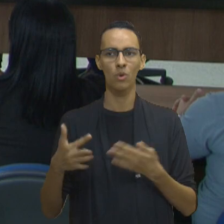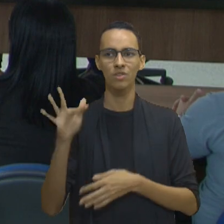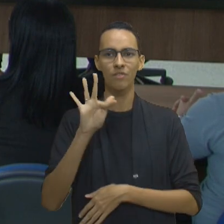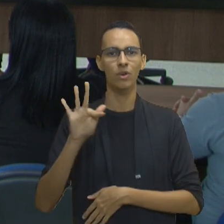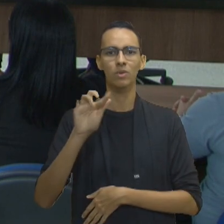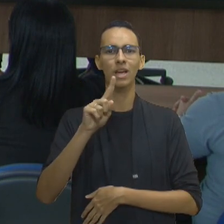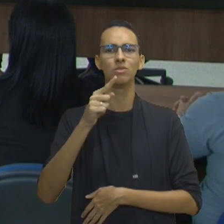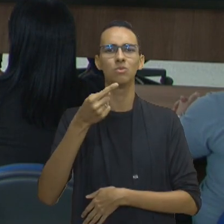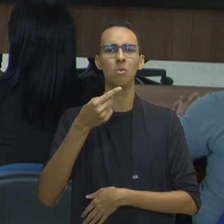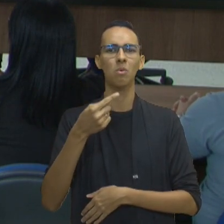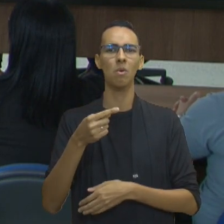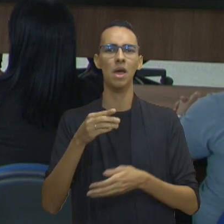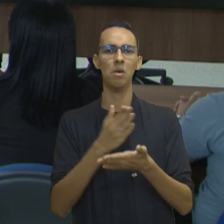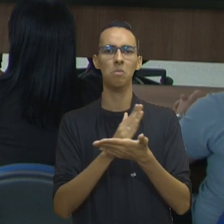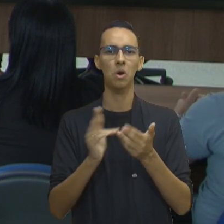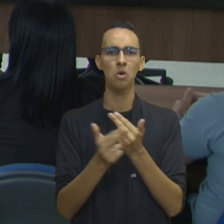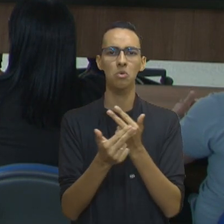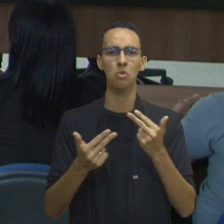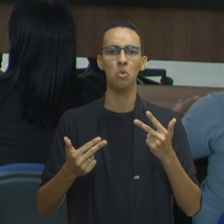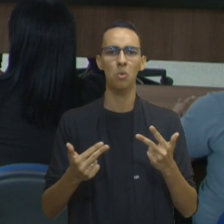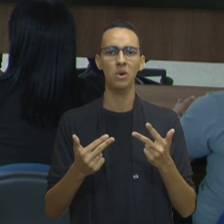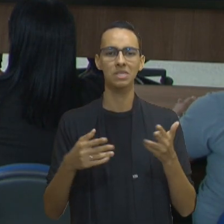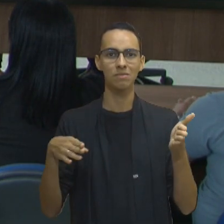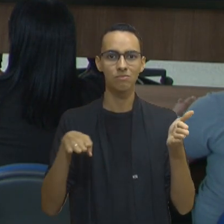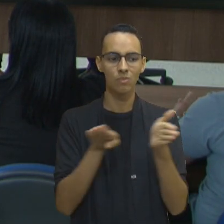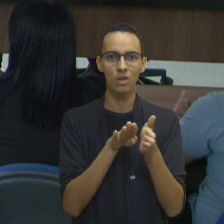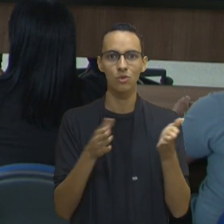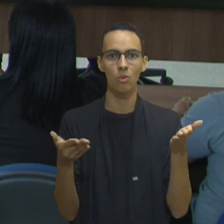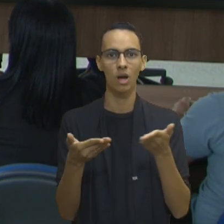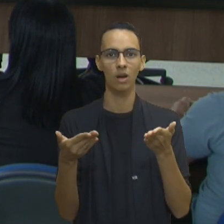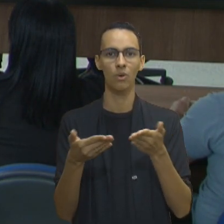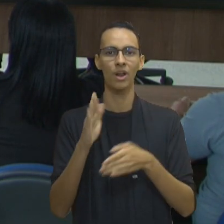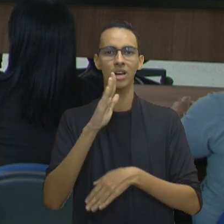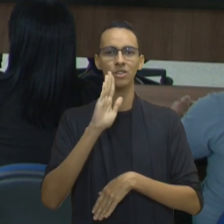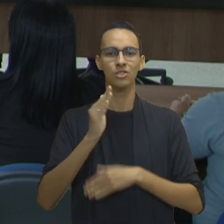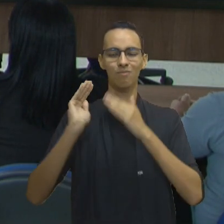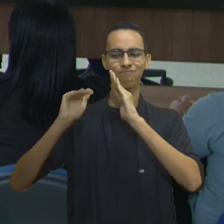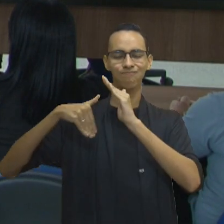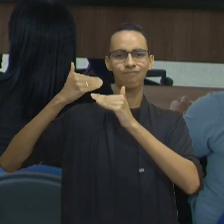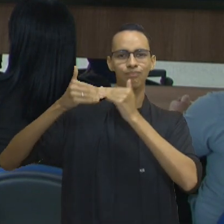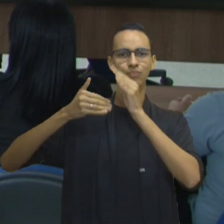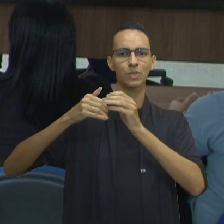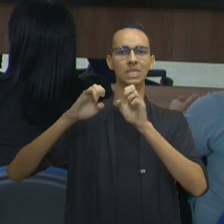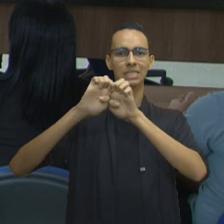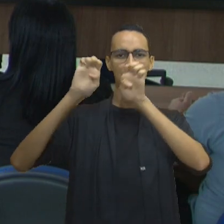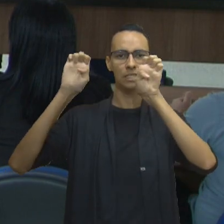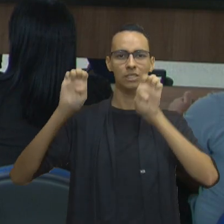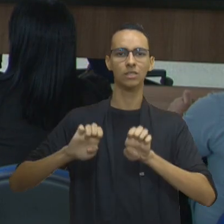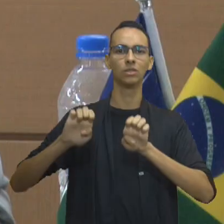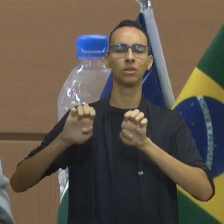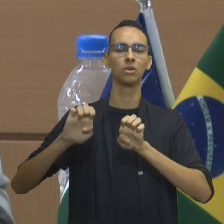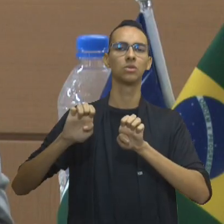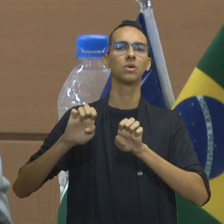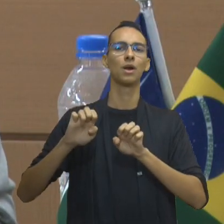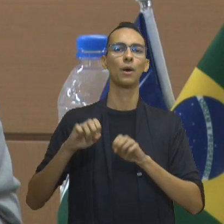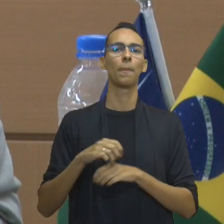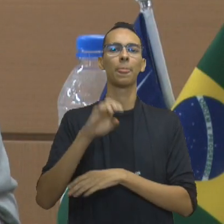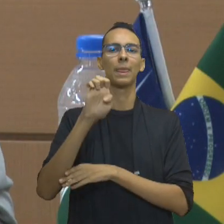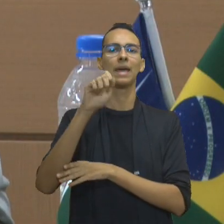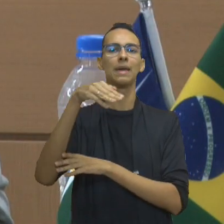é recente. Ela se agravou e se tornou estrutural com a promulgação da